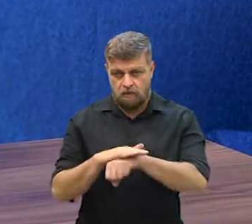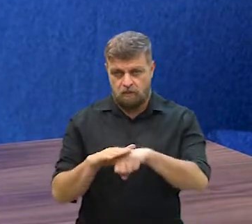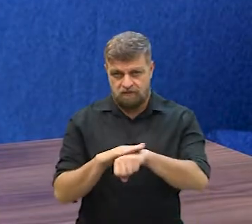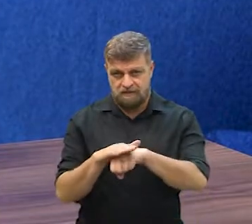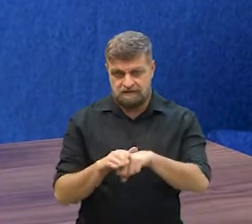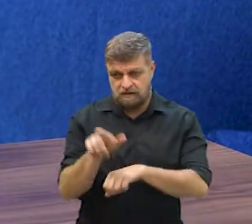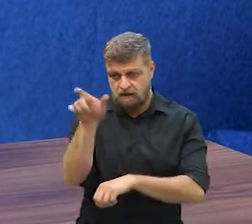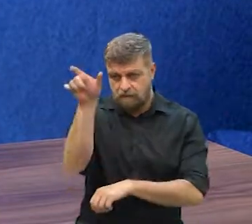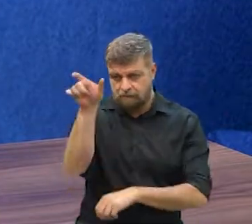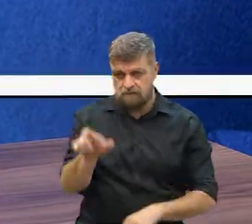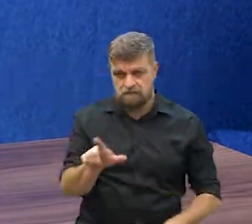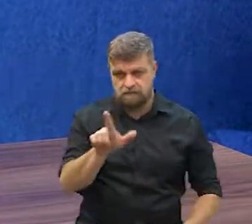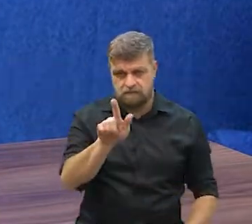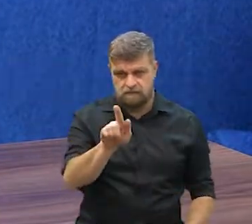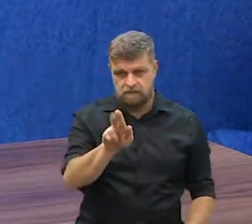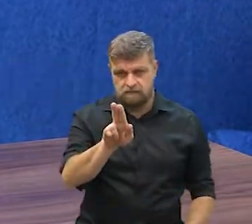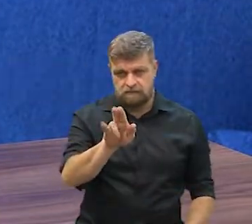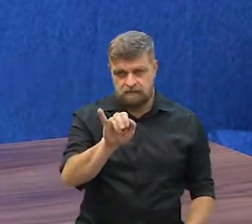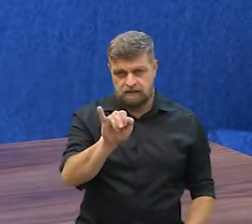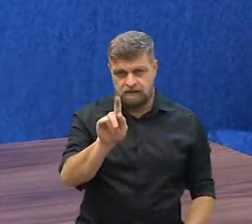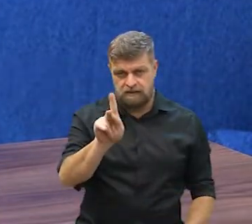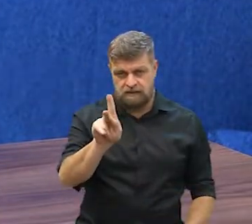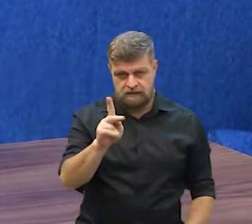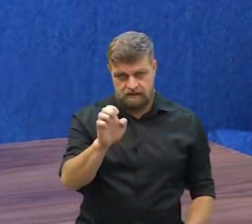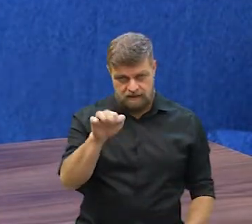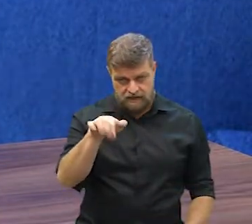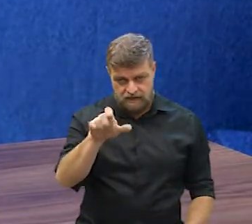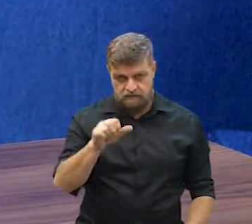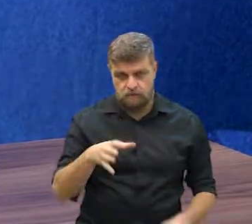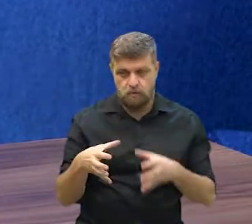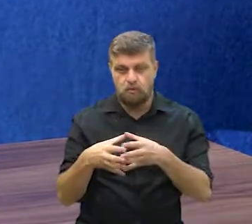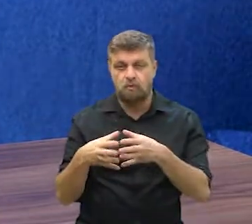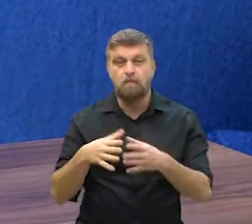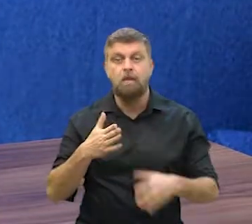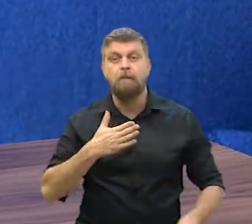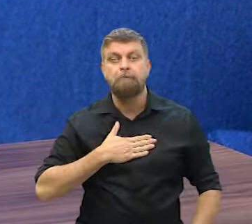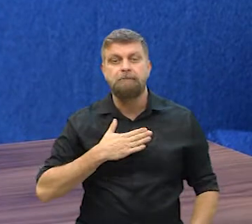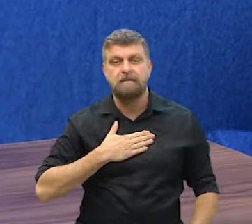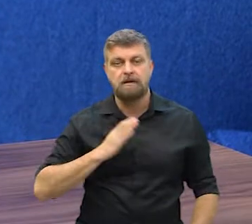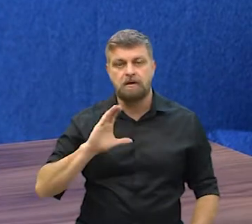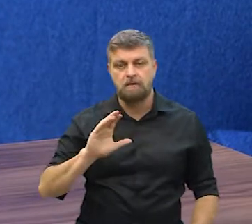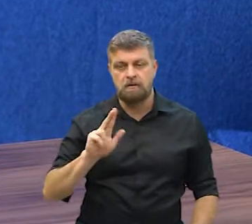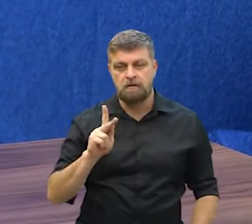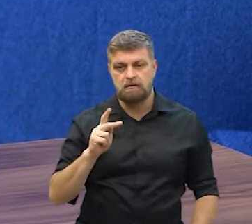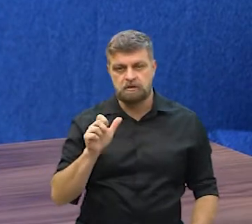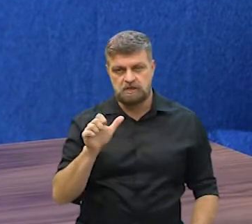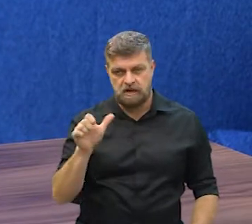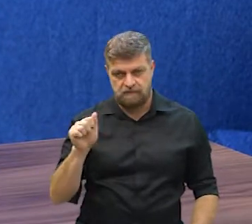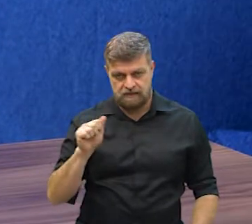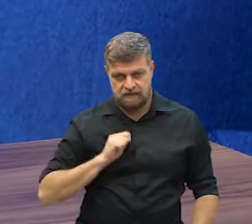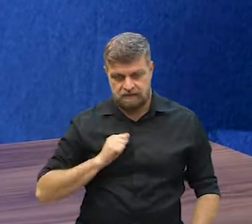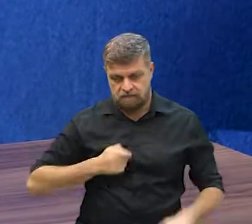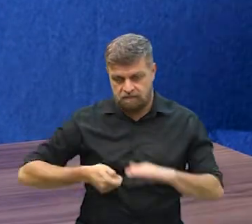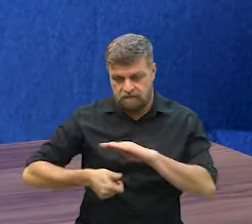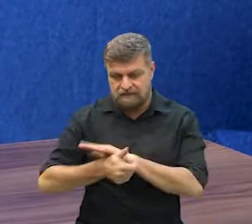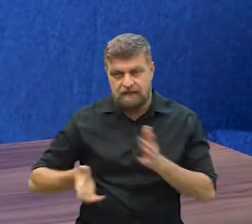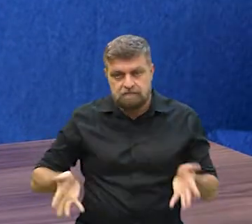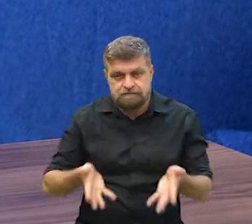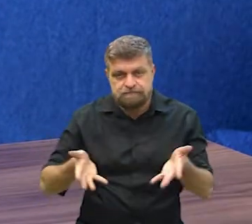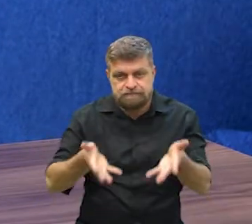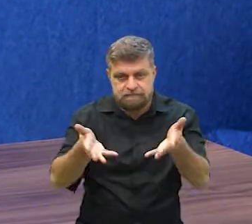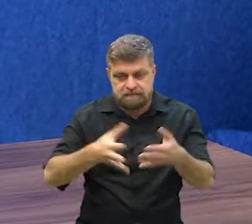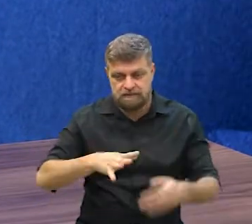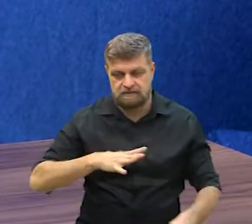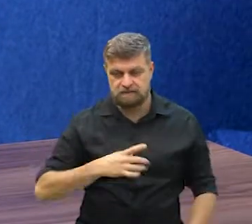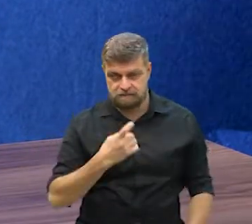Conversar com o Guilherme, que é o pessoal do Meu Chapa, que passou por uma aceleradora de startups aqui em